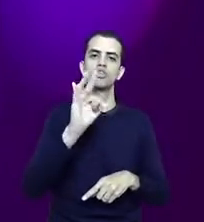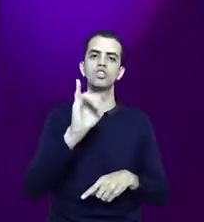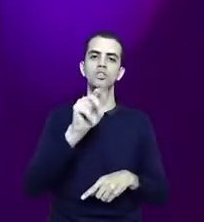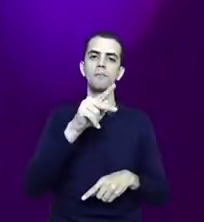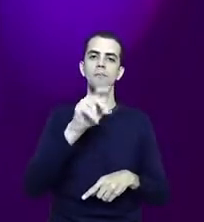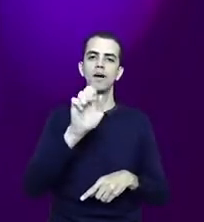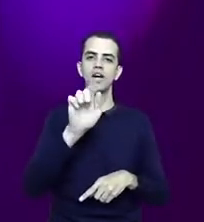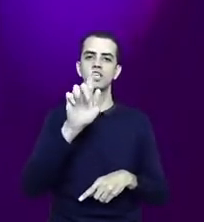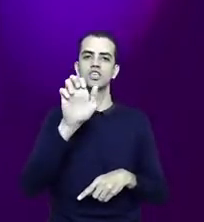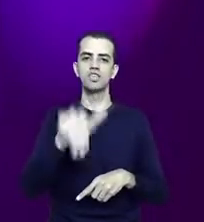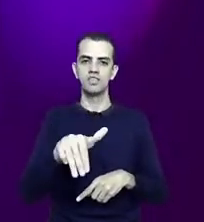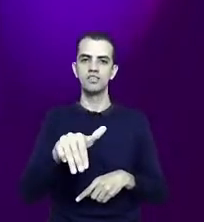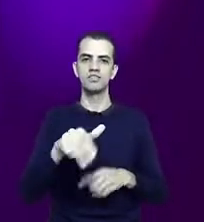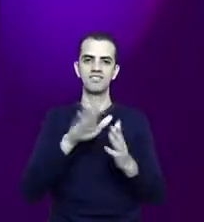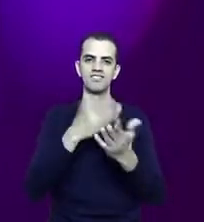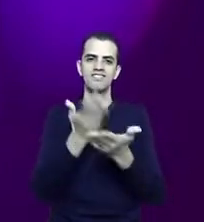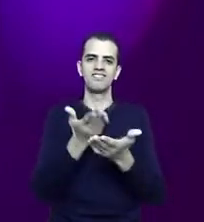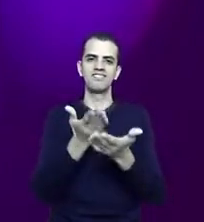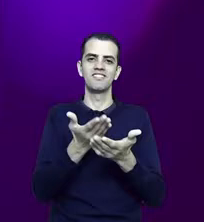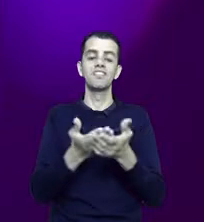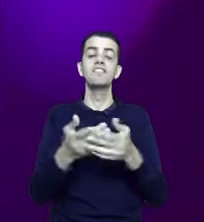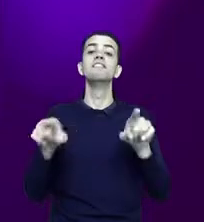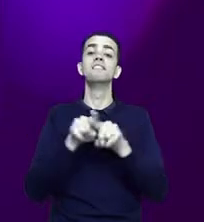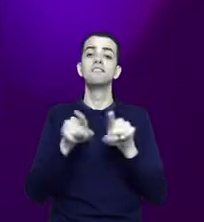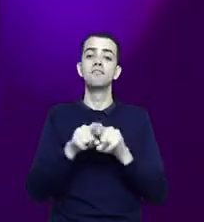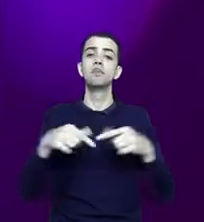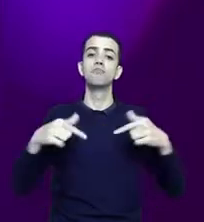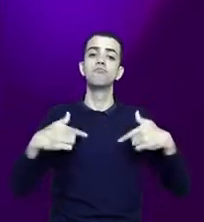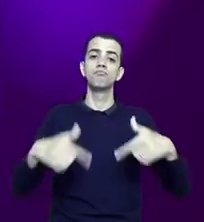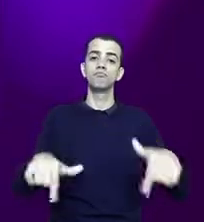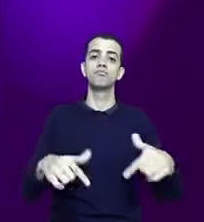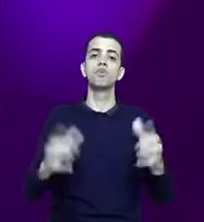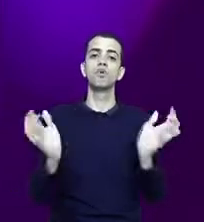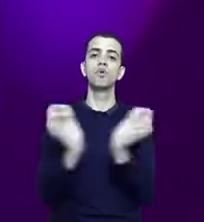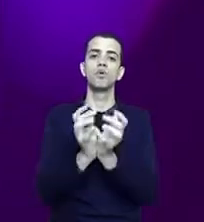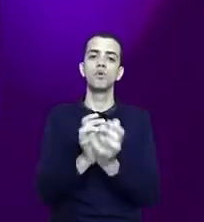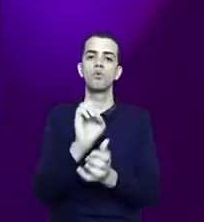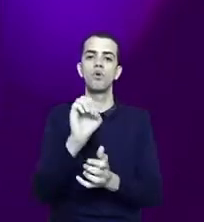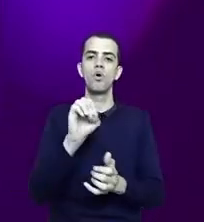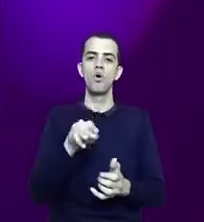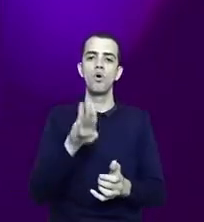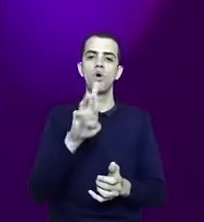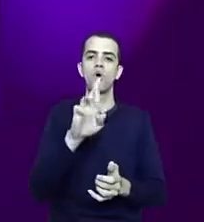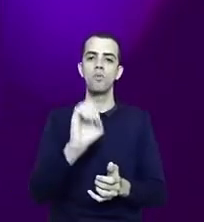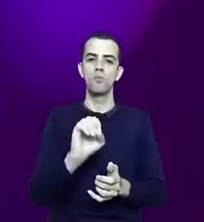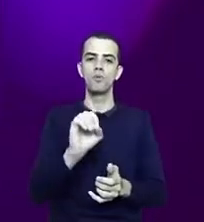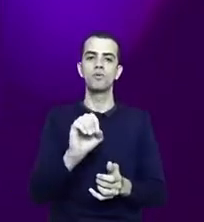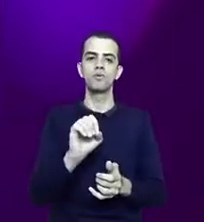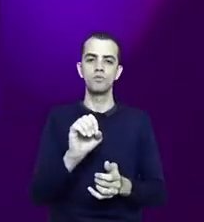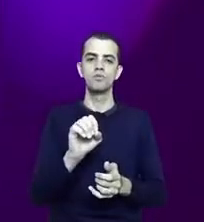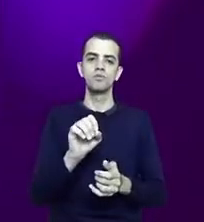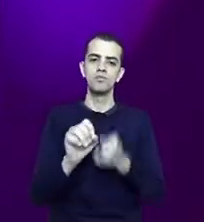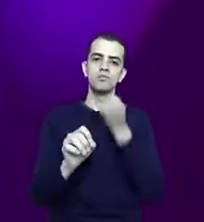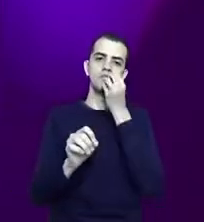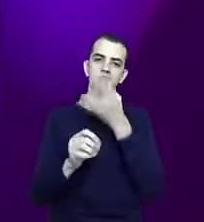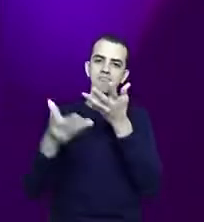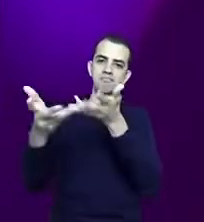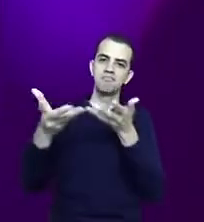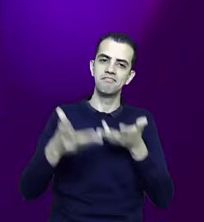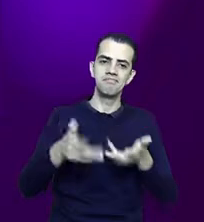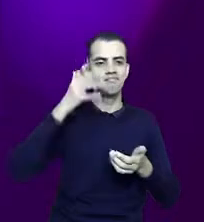e ele também atua no grupo de ombro da Unifesp. Vamos convidar o professor Nicola aí para